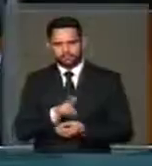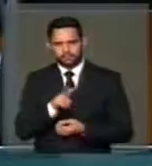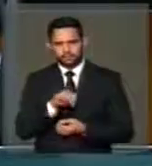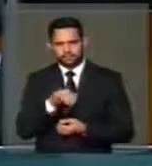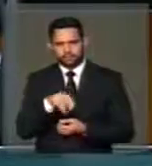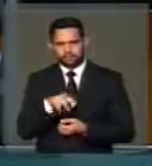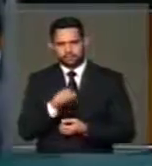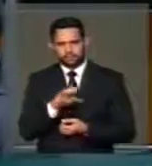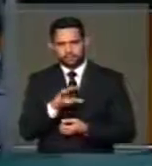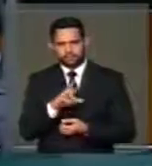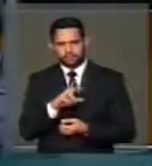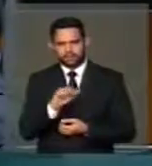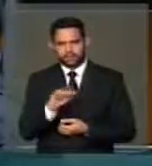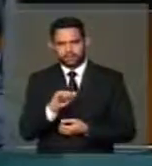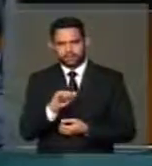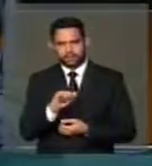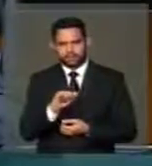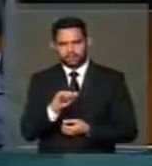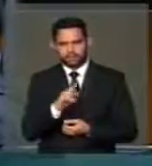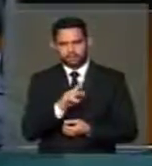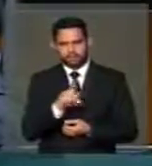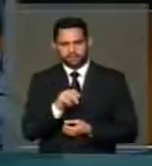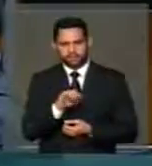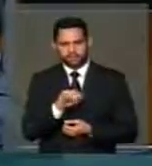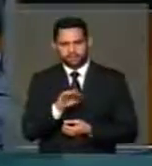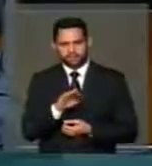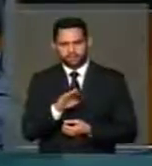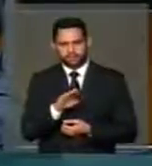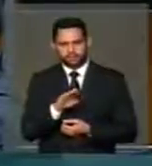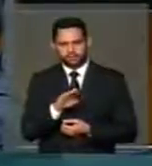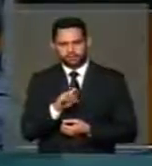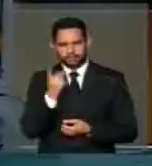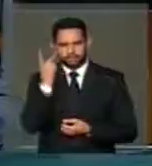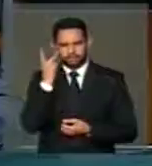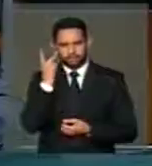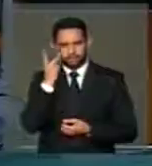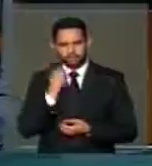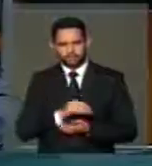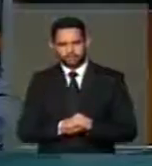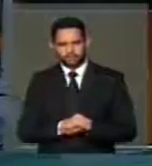Vanderlei Macris, PSDB, São Paulo.